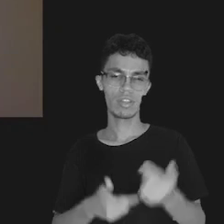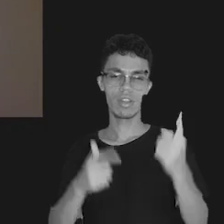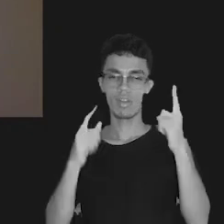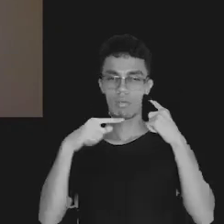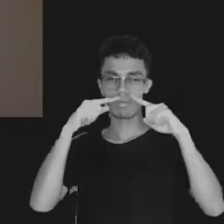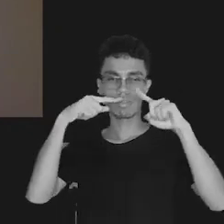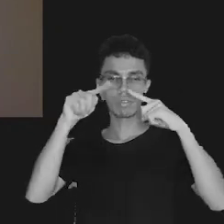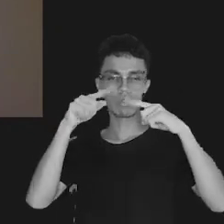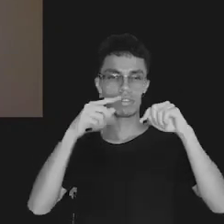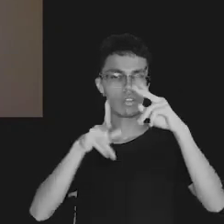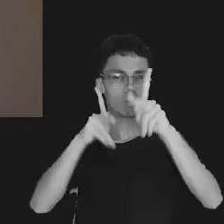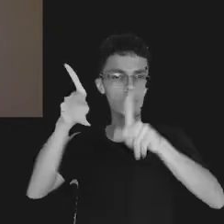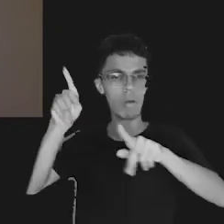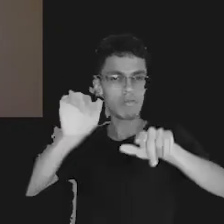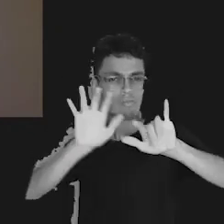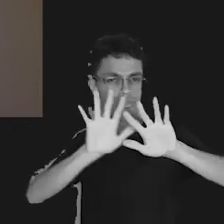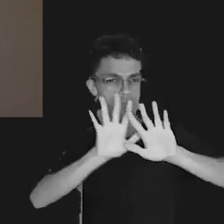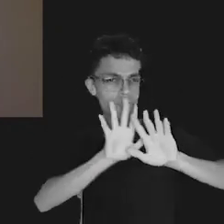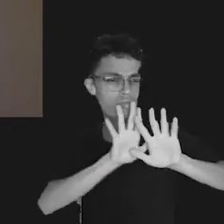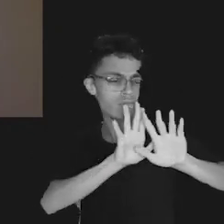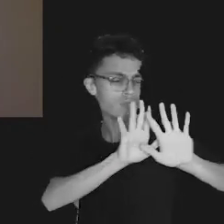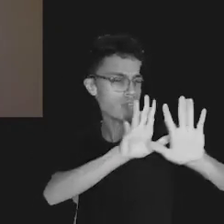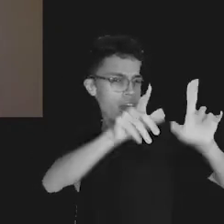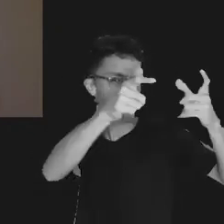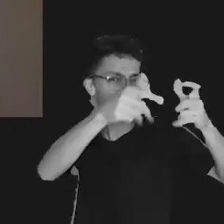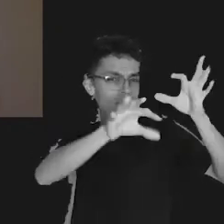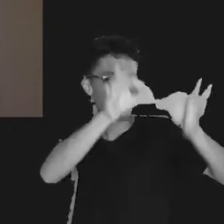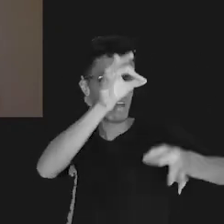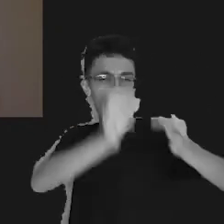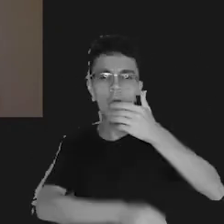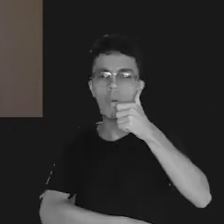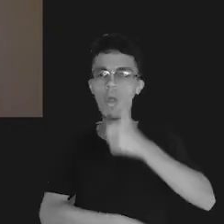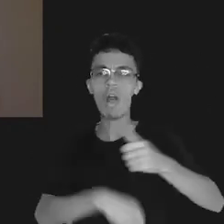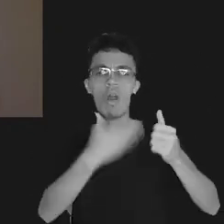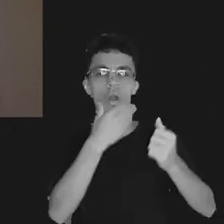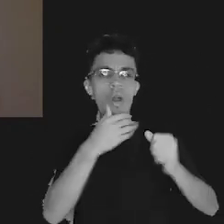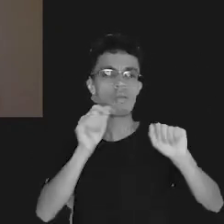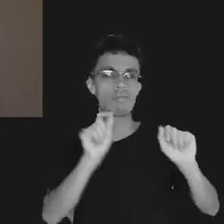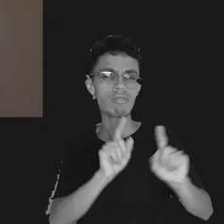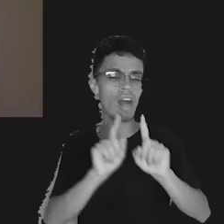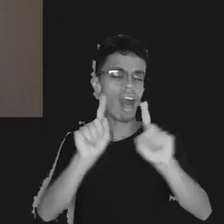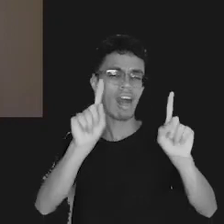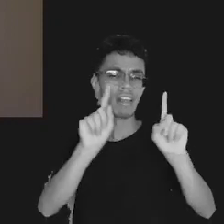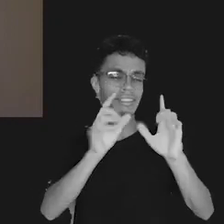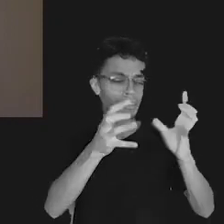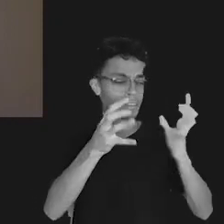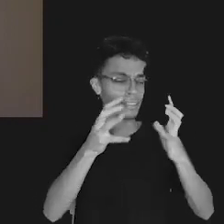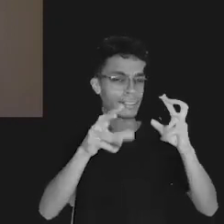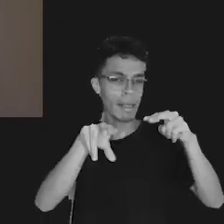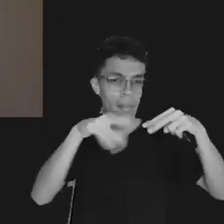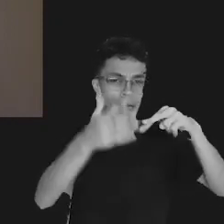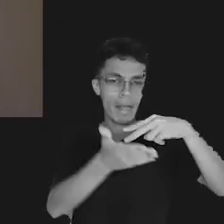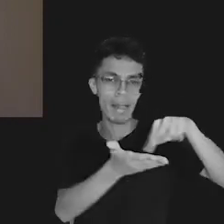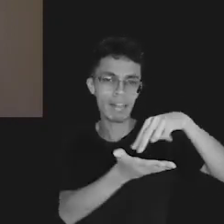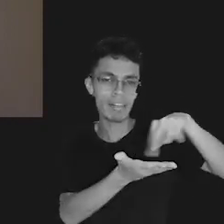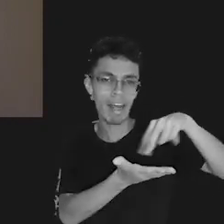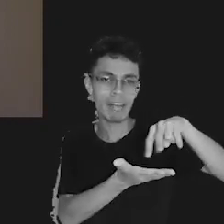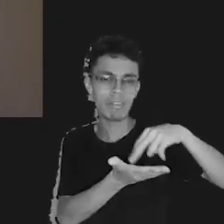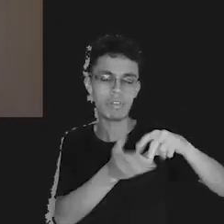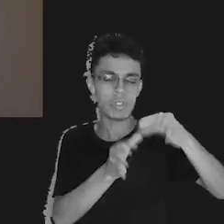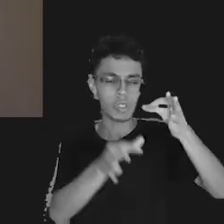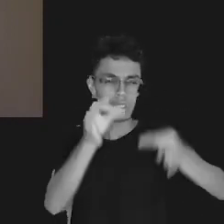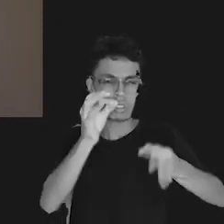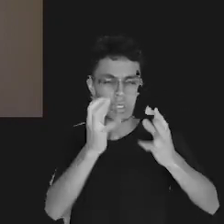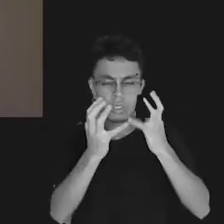Música. O povo invade a sala dos juízes. Homens e mulheres tentam fazê-los dançar. Os juízes estão muito